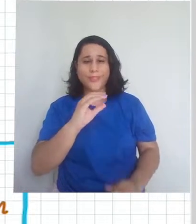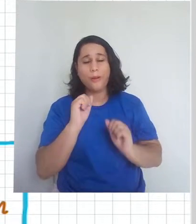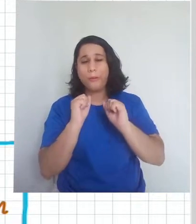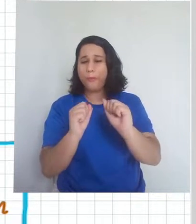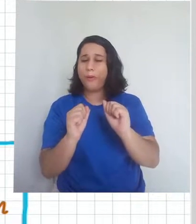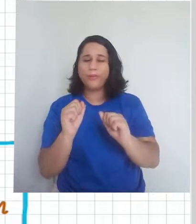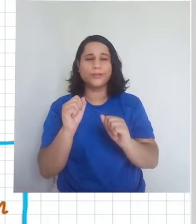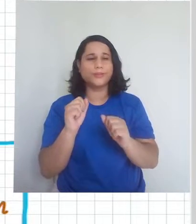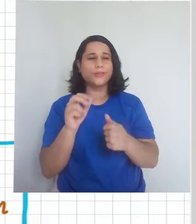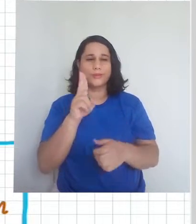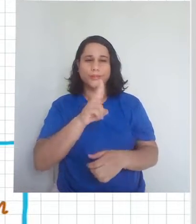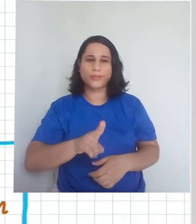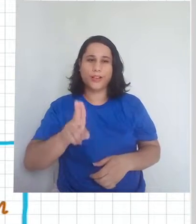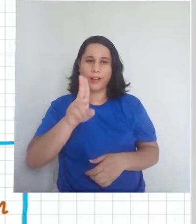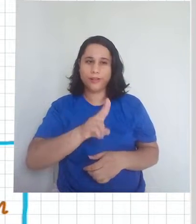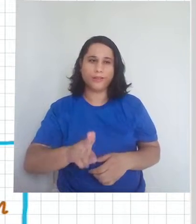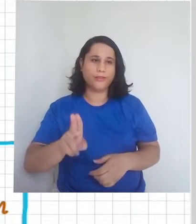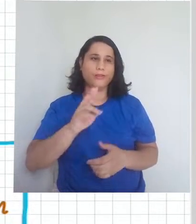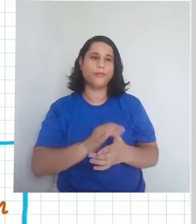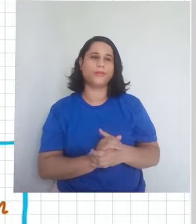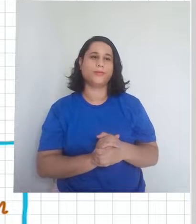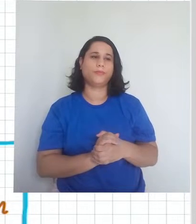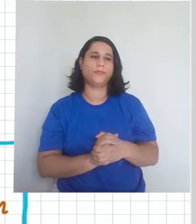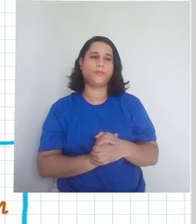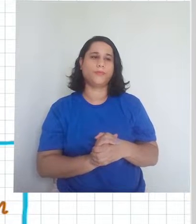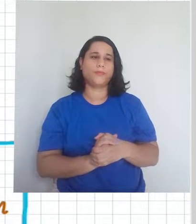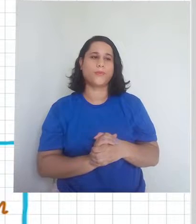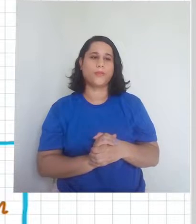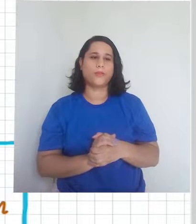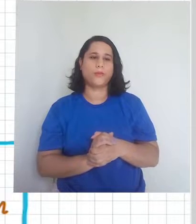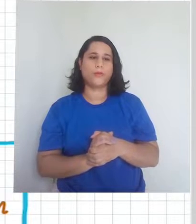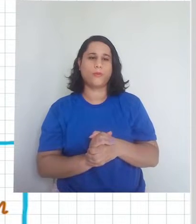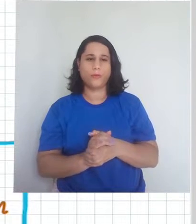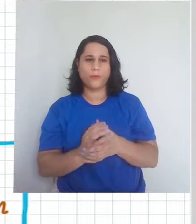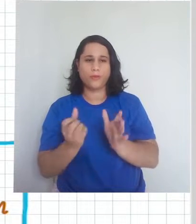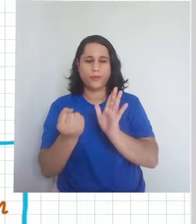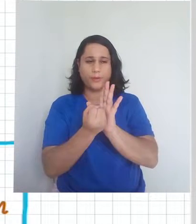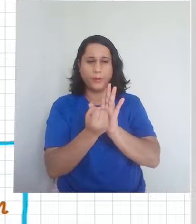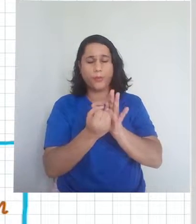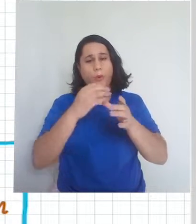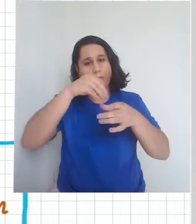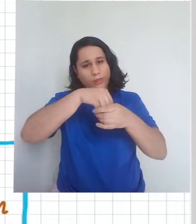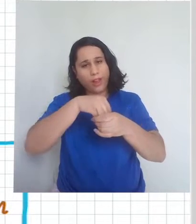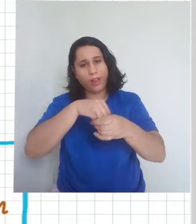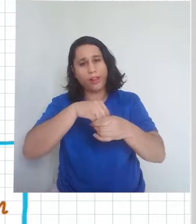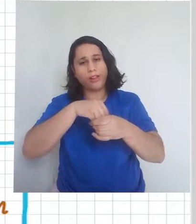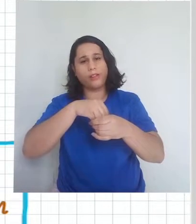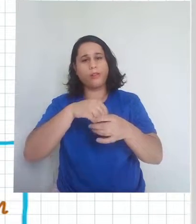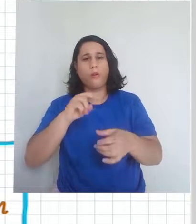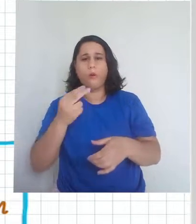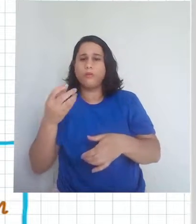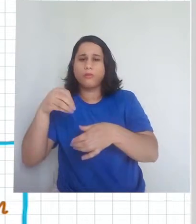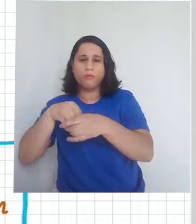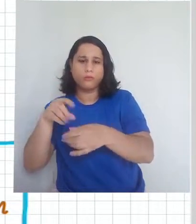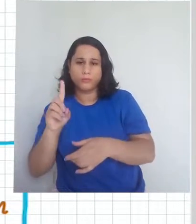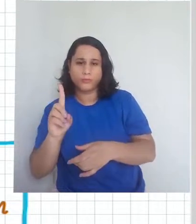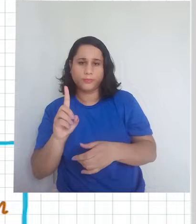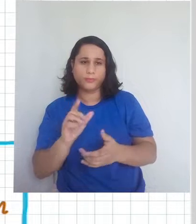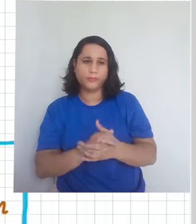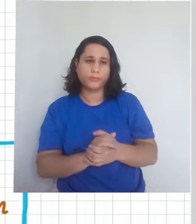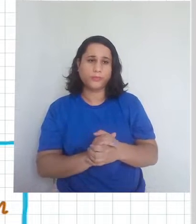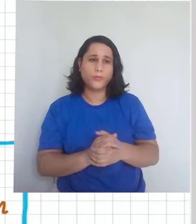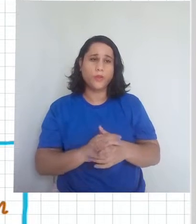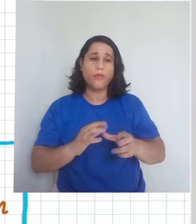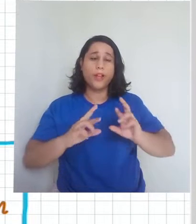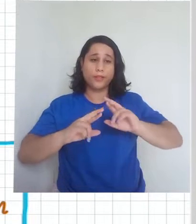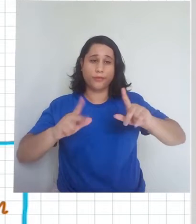ser utilizado tanto o símbolo de contido quanto o símbolo de contém. Não contido e não contém. Agora o que